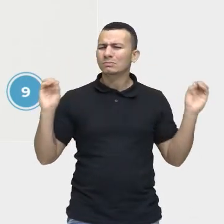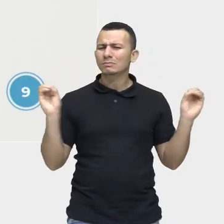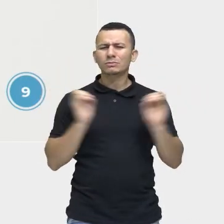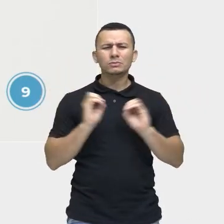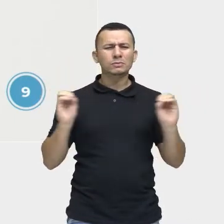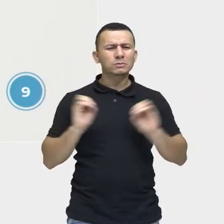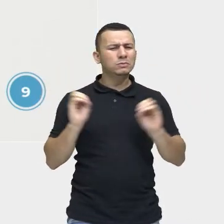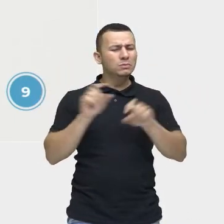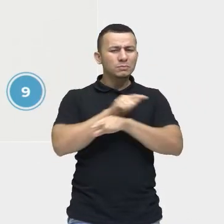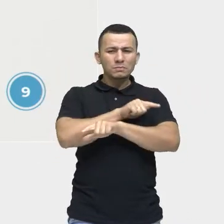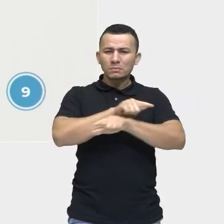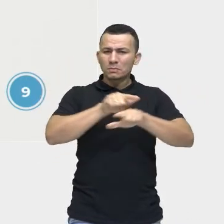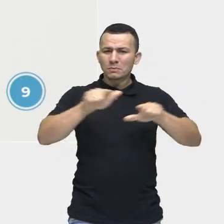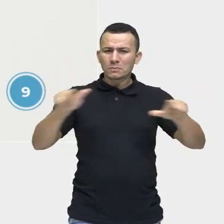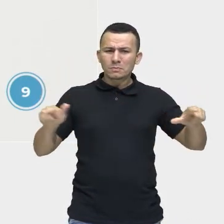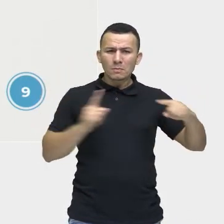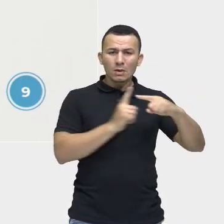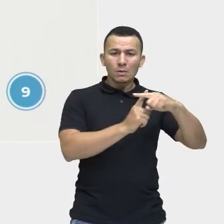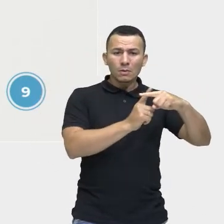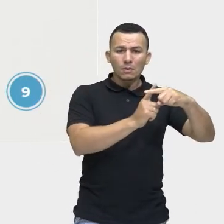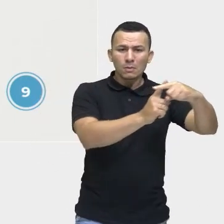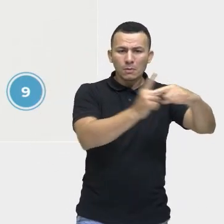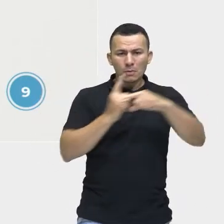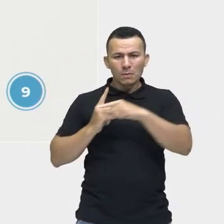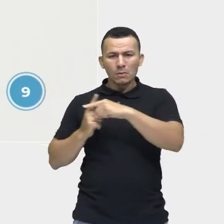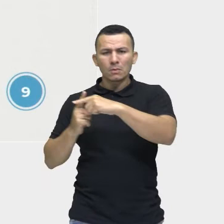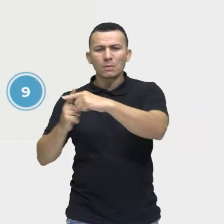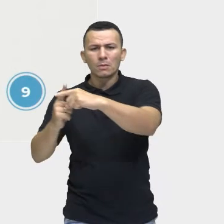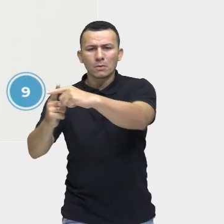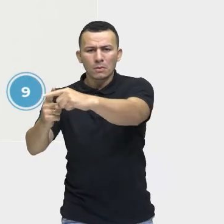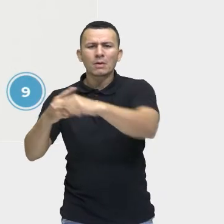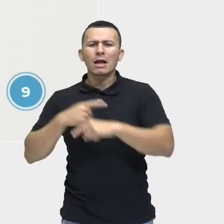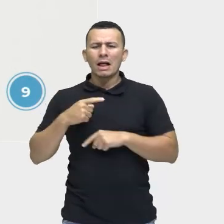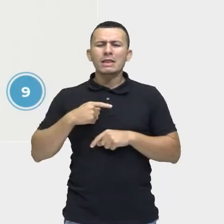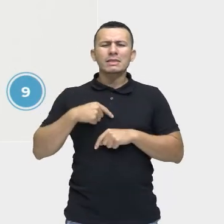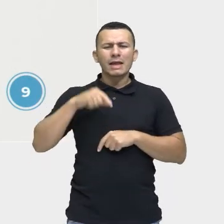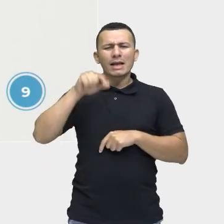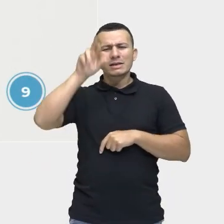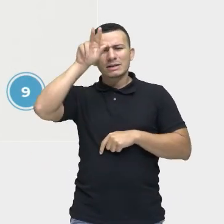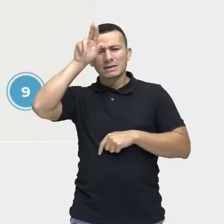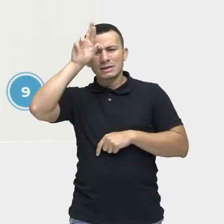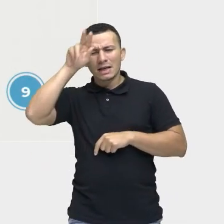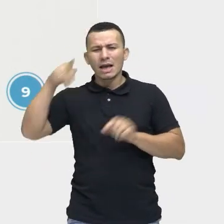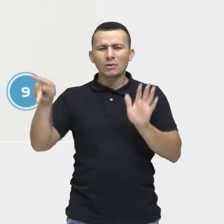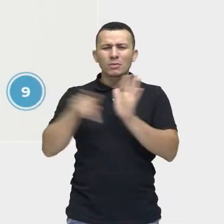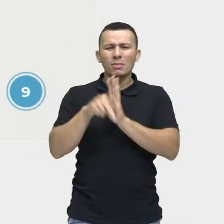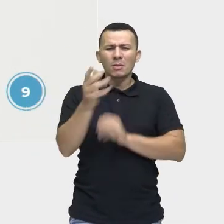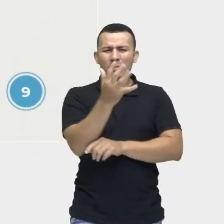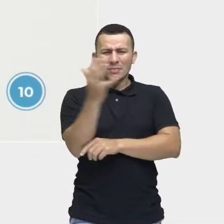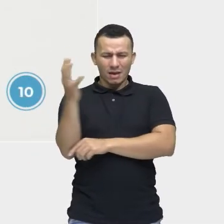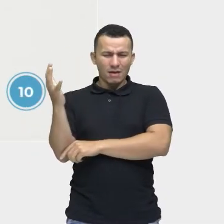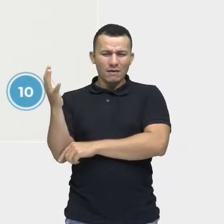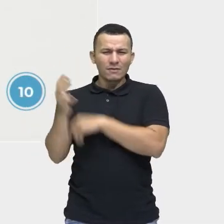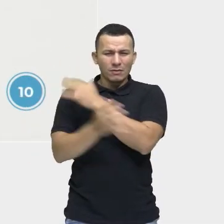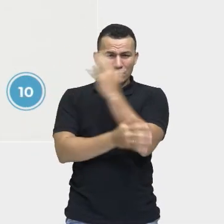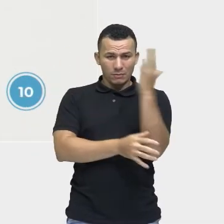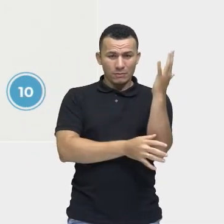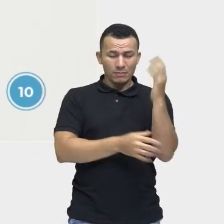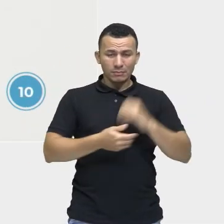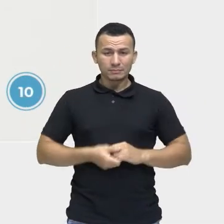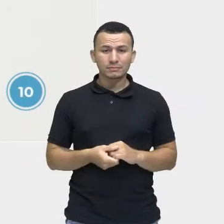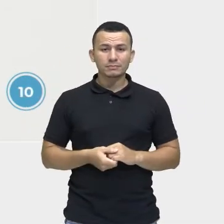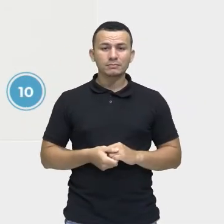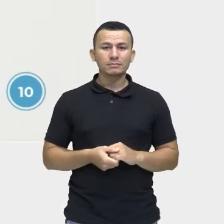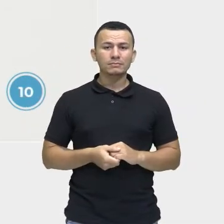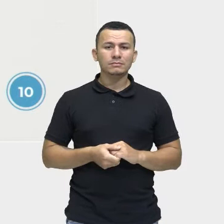humano, embora o cemitério estivesse cheio de pipilos e coachares naturais dos matos.